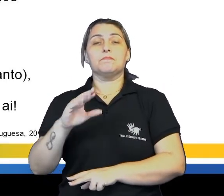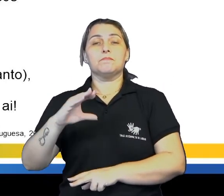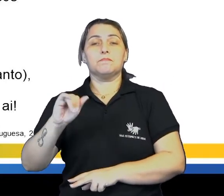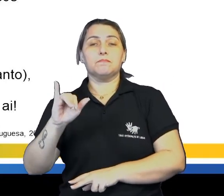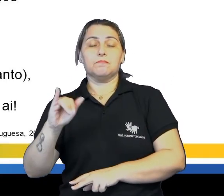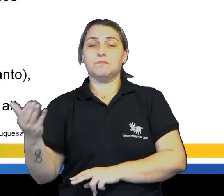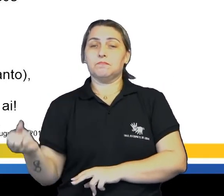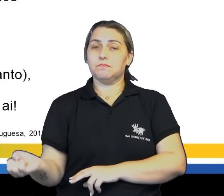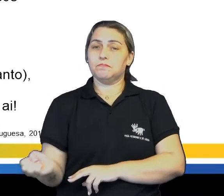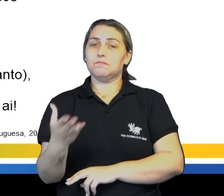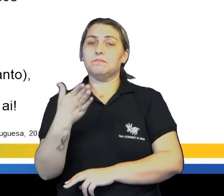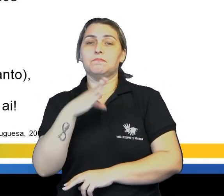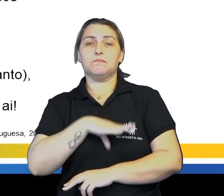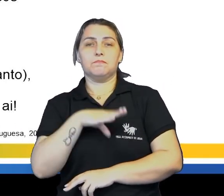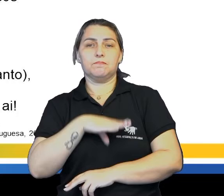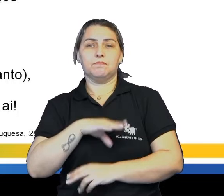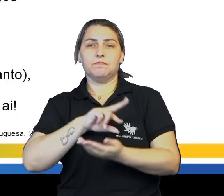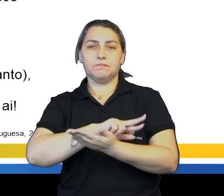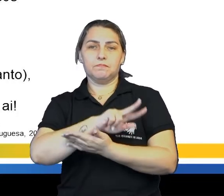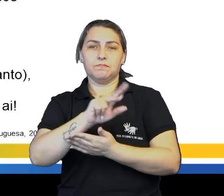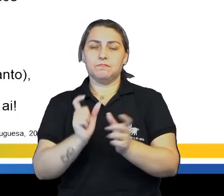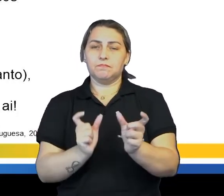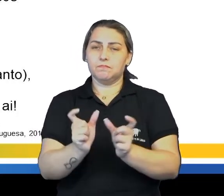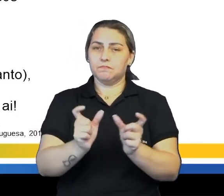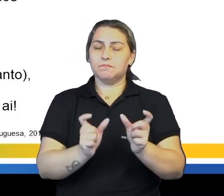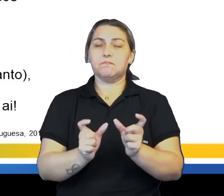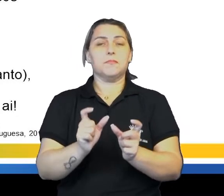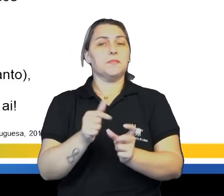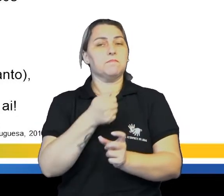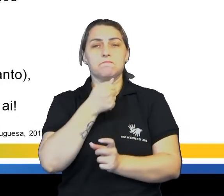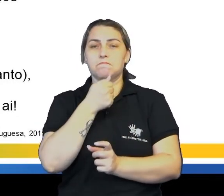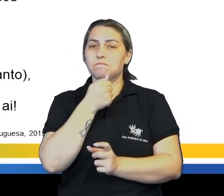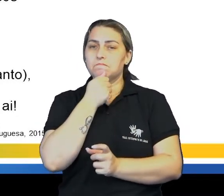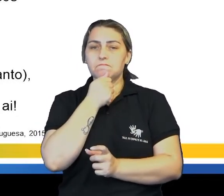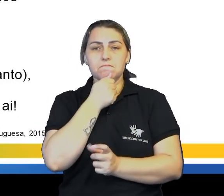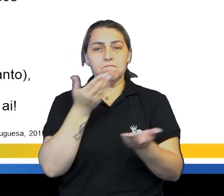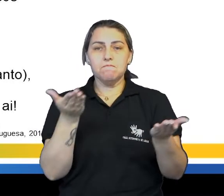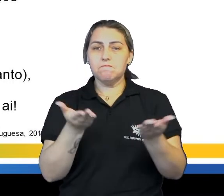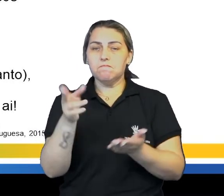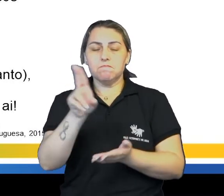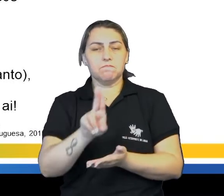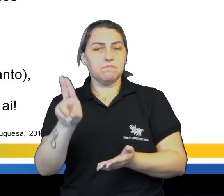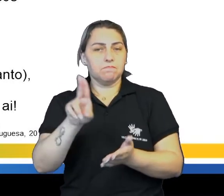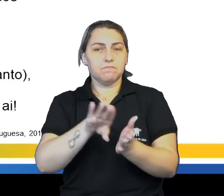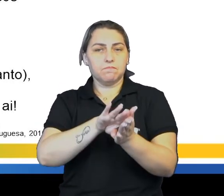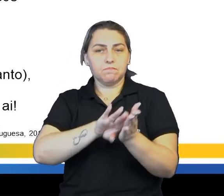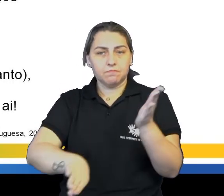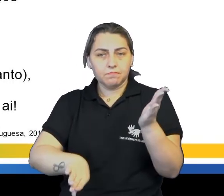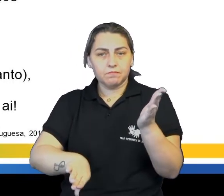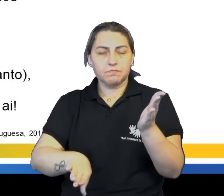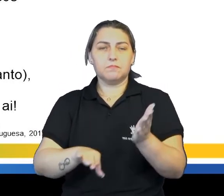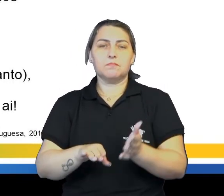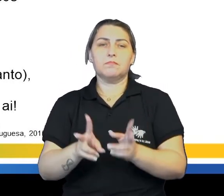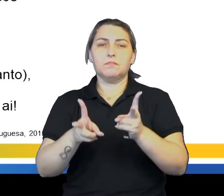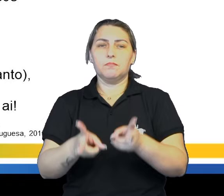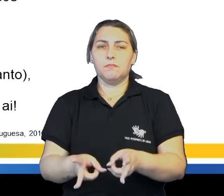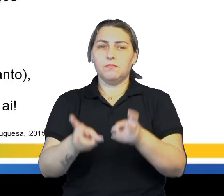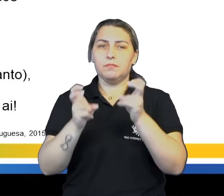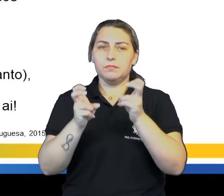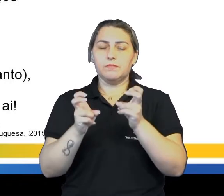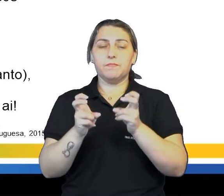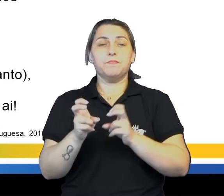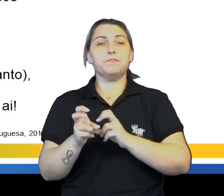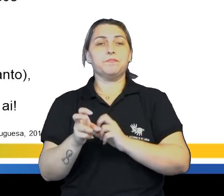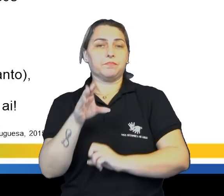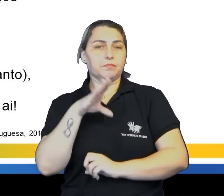português moderno, bem como diversas palavras que ficam em desuso, ou seja, que não se usam mais. Percebam que, num